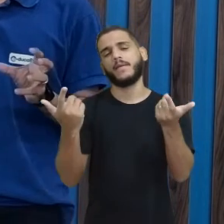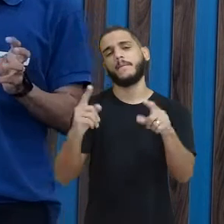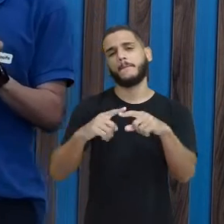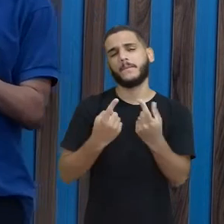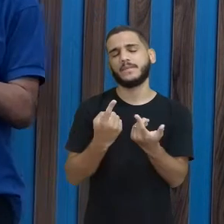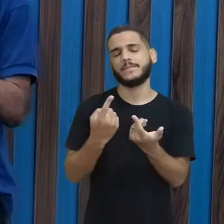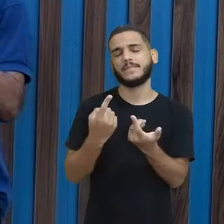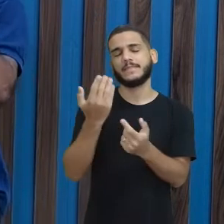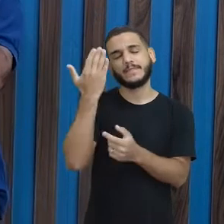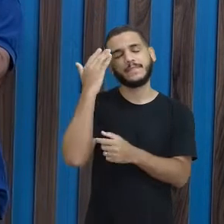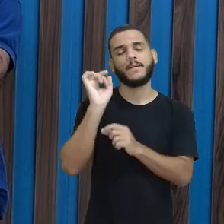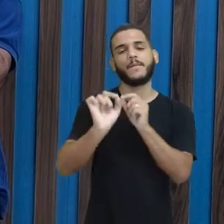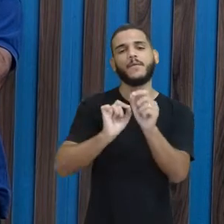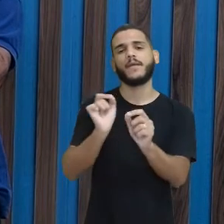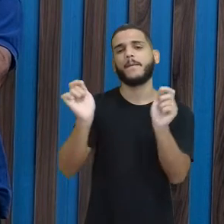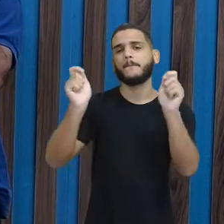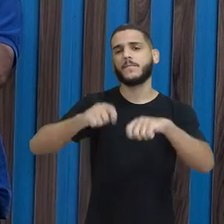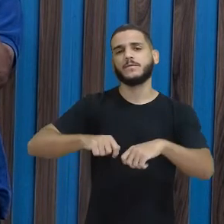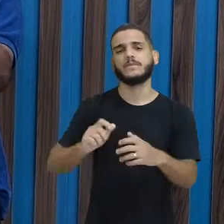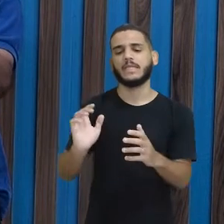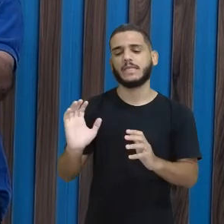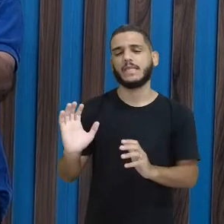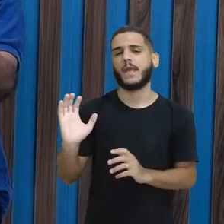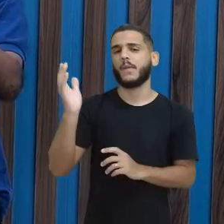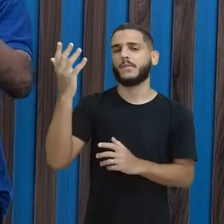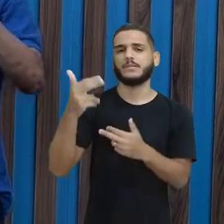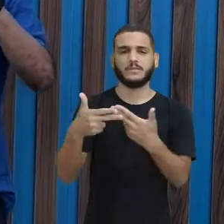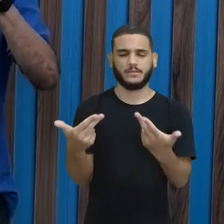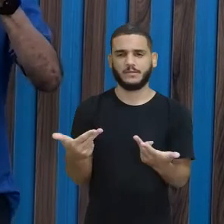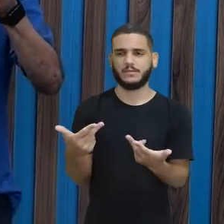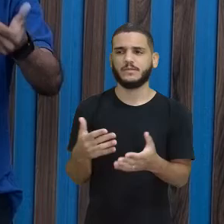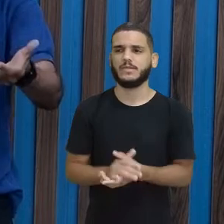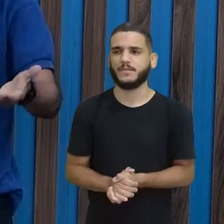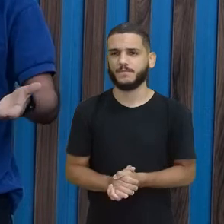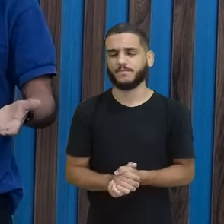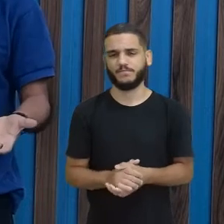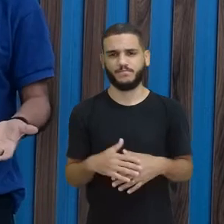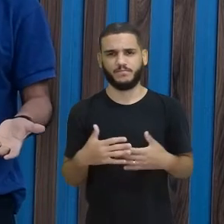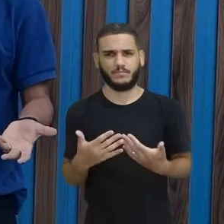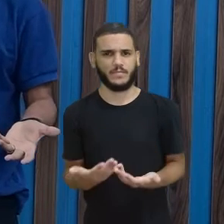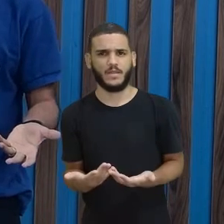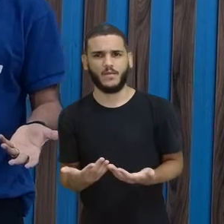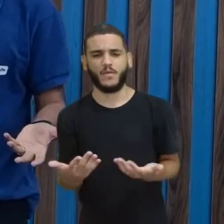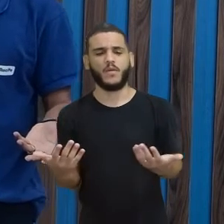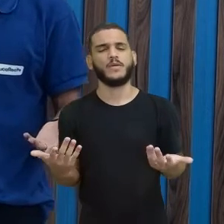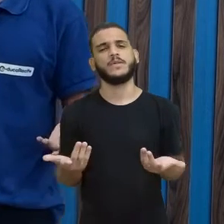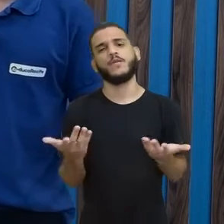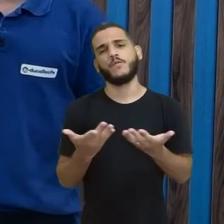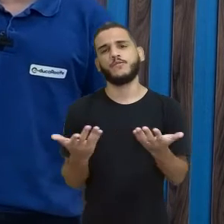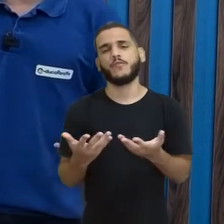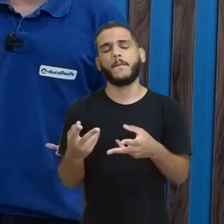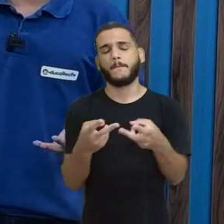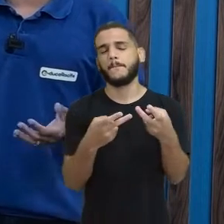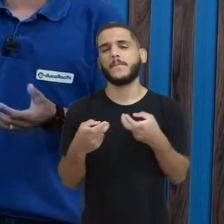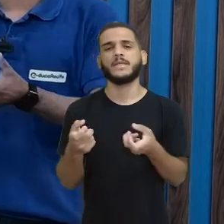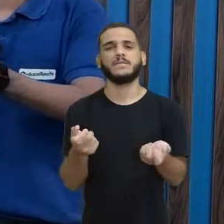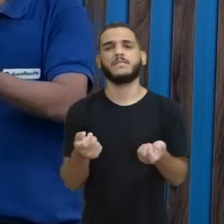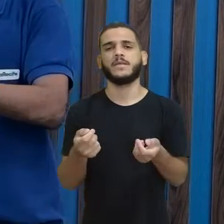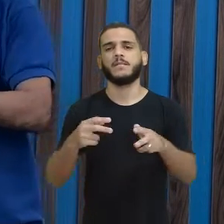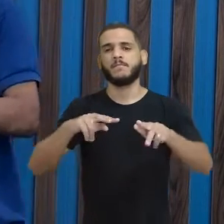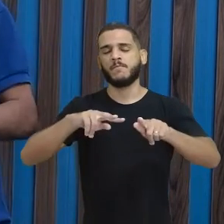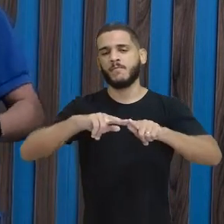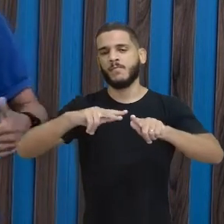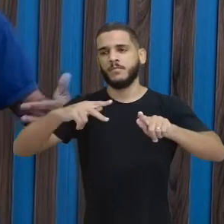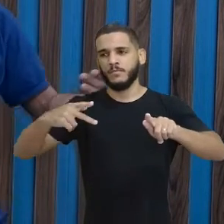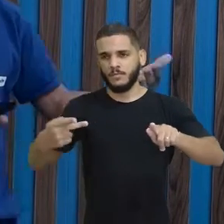uma situação de uma probabilidade. Qual é a chance de acontecer algo? A gente vai ver hoje em genética e probabilidade qual é a chance de nascer um